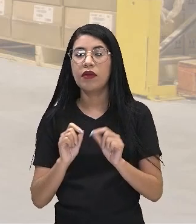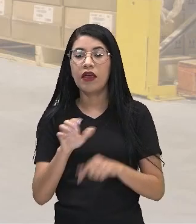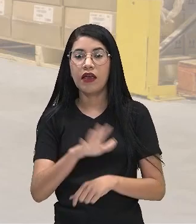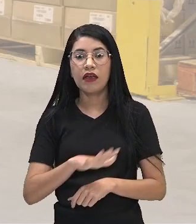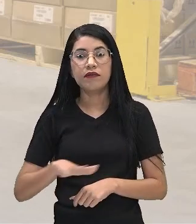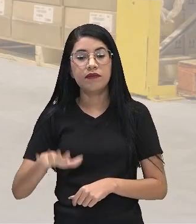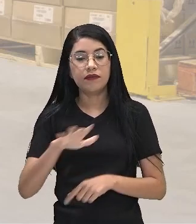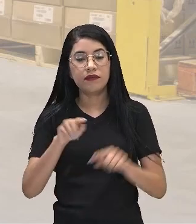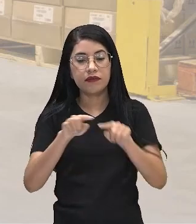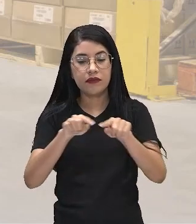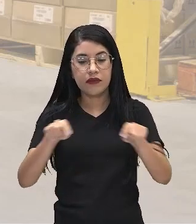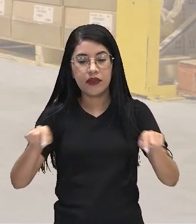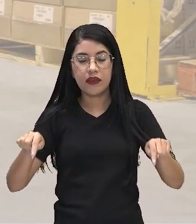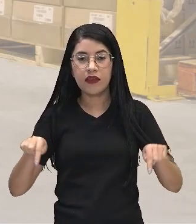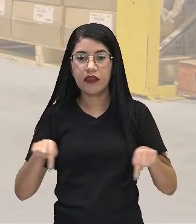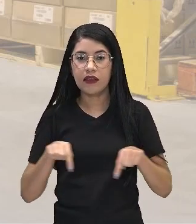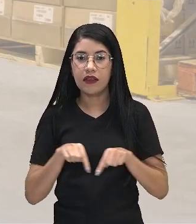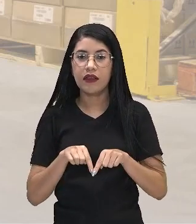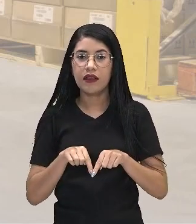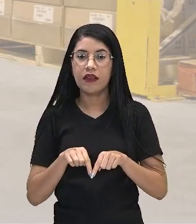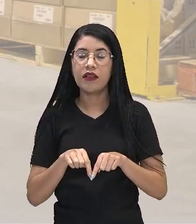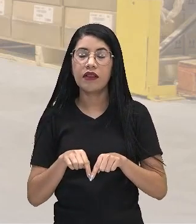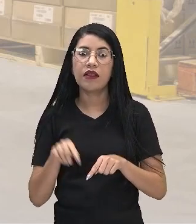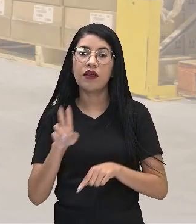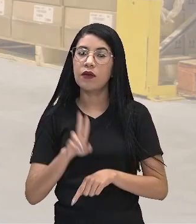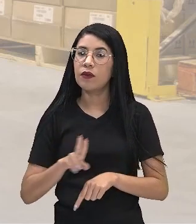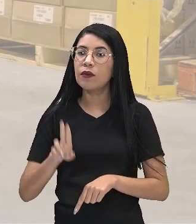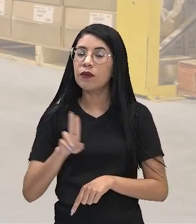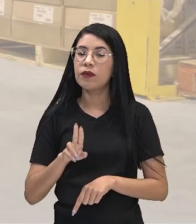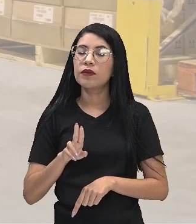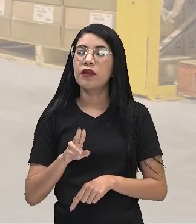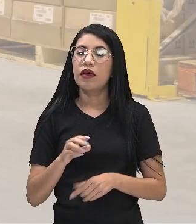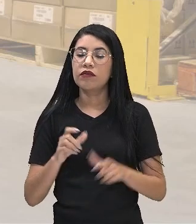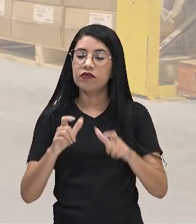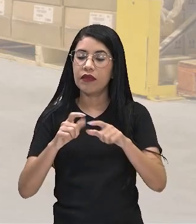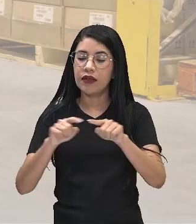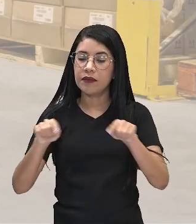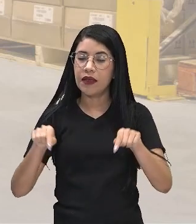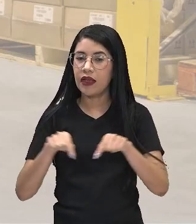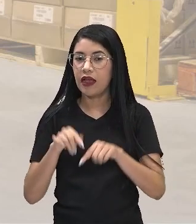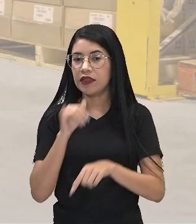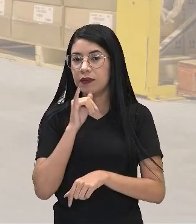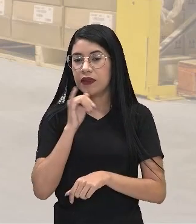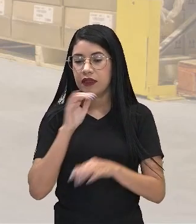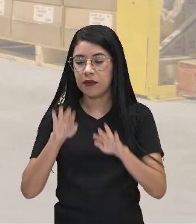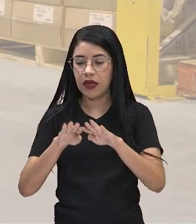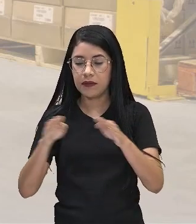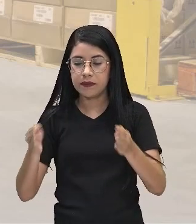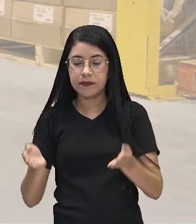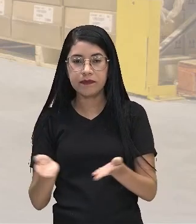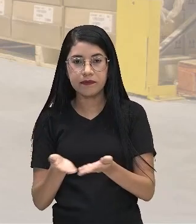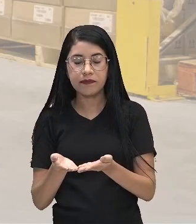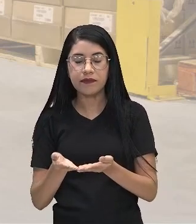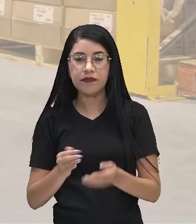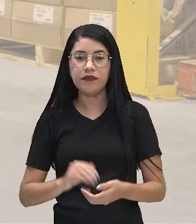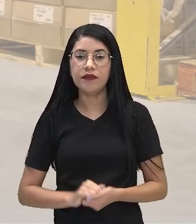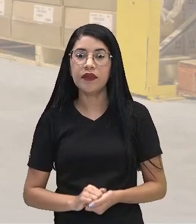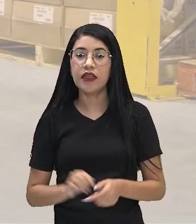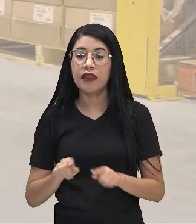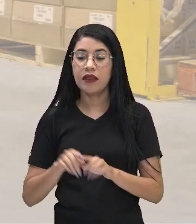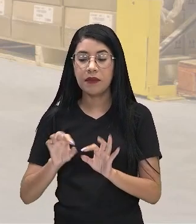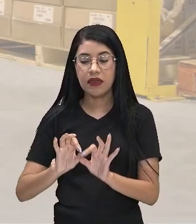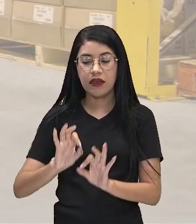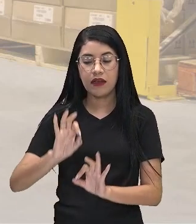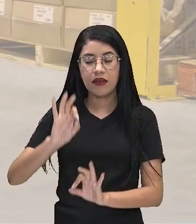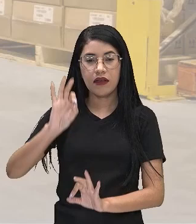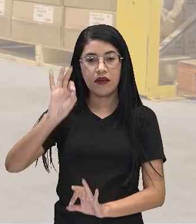A área que está sendo utilizada ali por aquele determinado elemento, né? No caso aqui as caixas, e também a